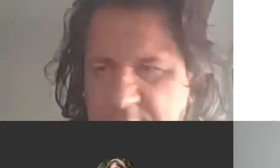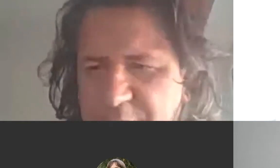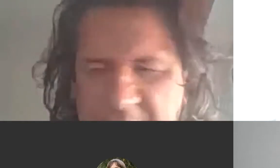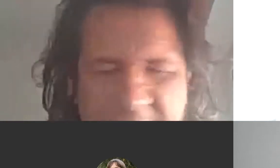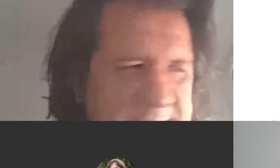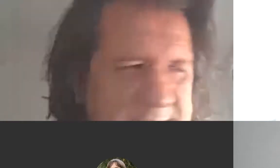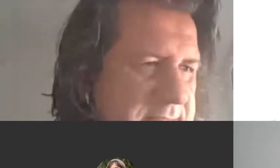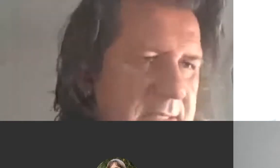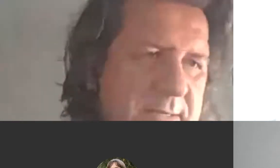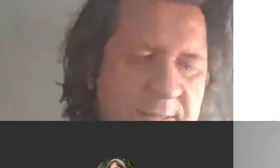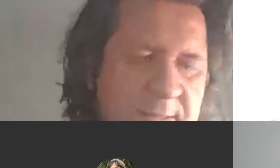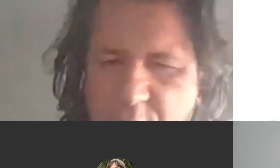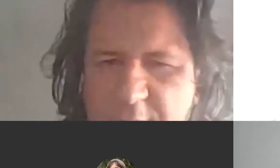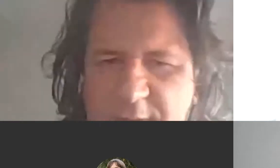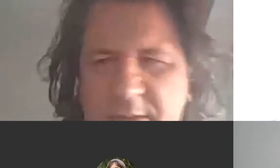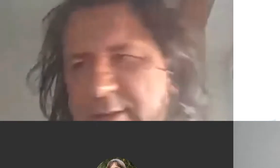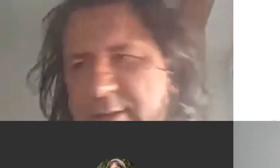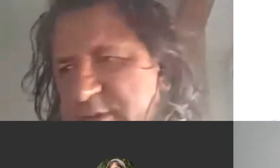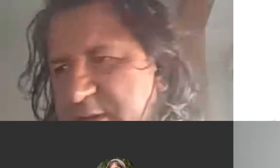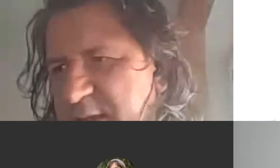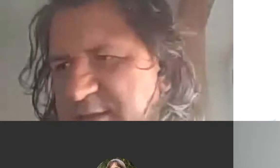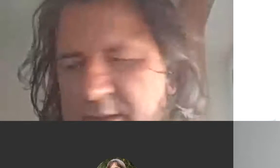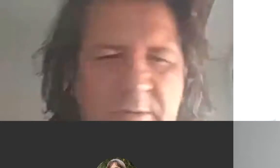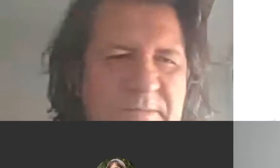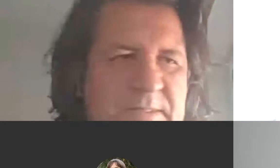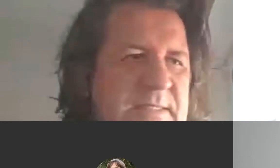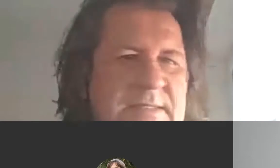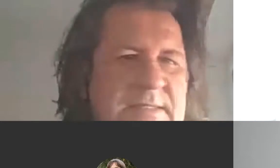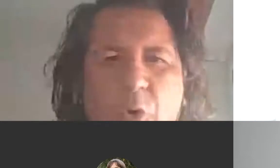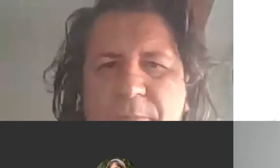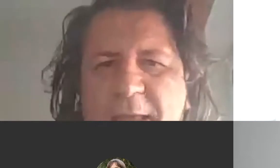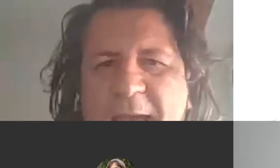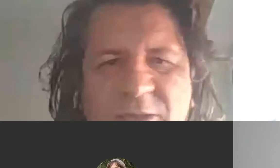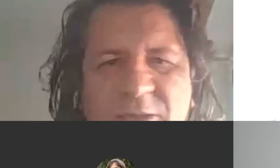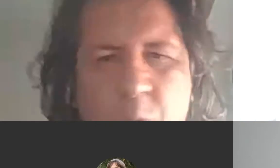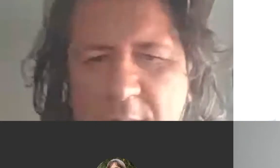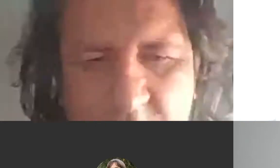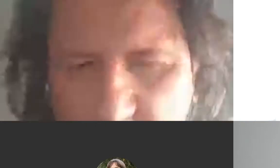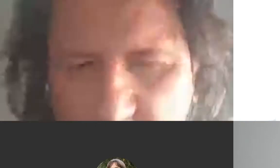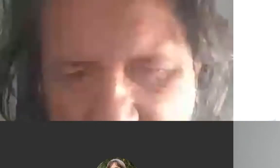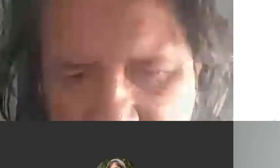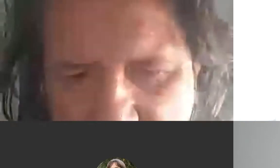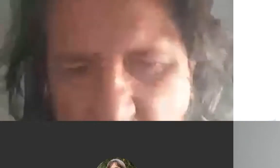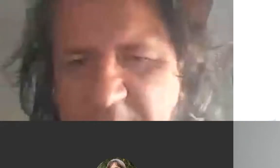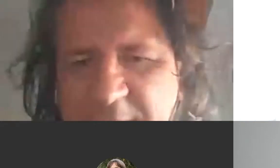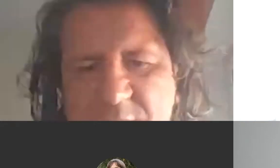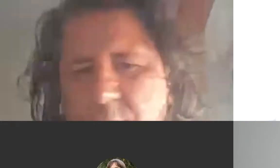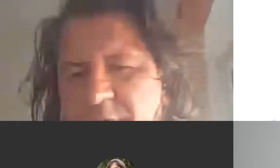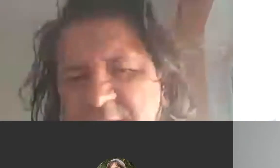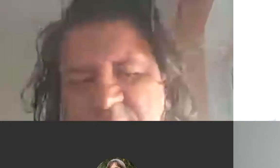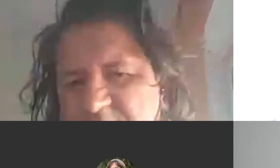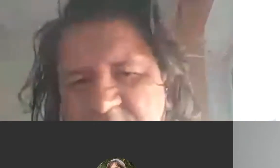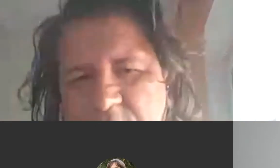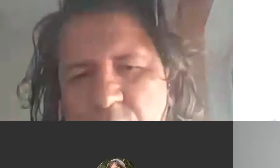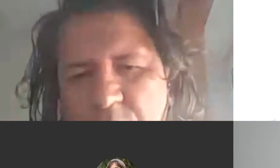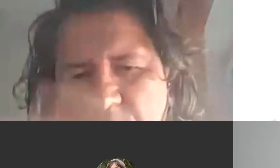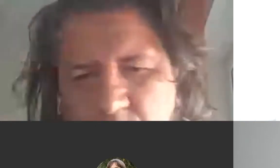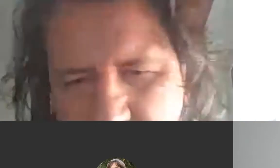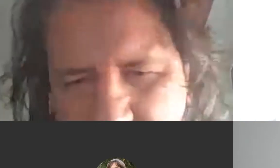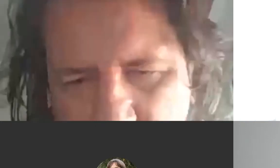diferentes, empresas, coletivos, centro de pesquisa, ubicado em qualquer lugar. A ubicação não faz